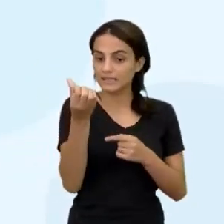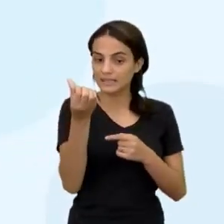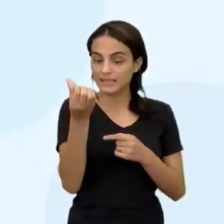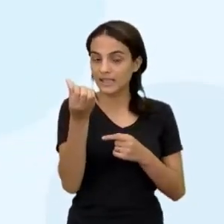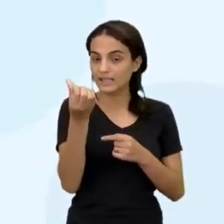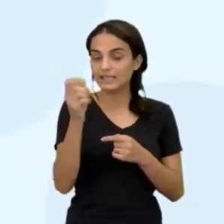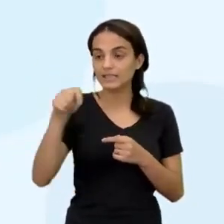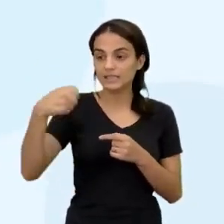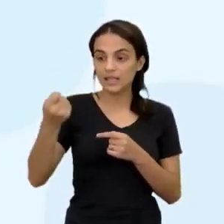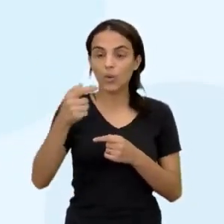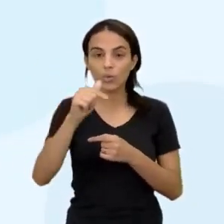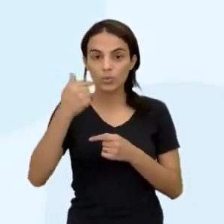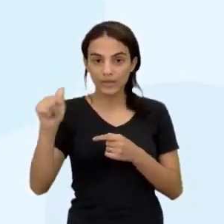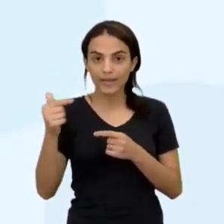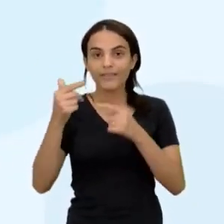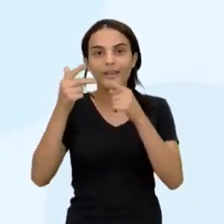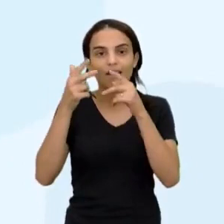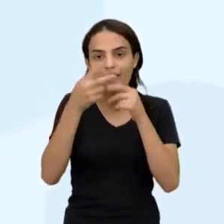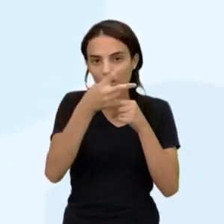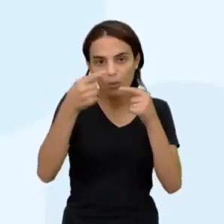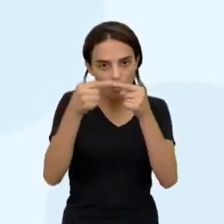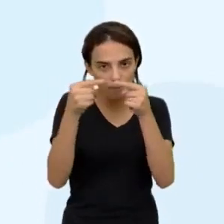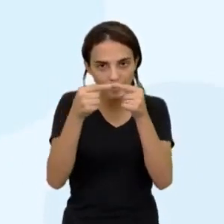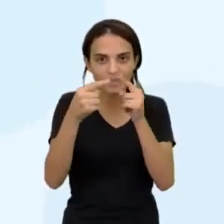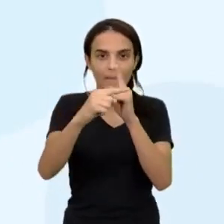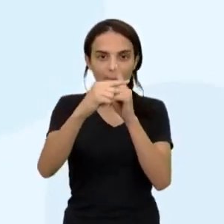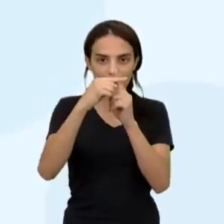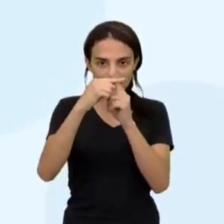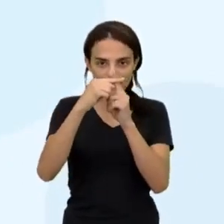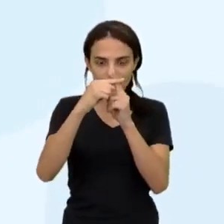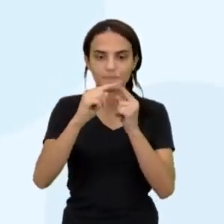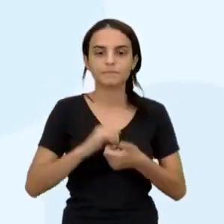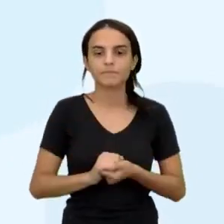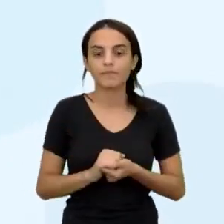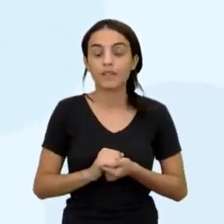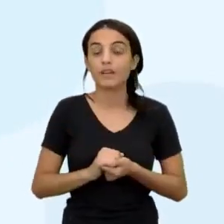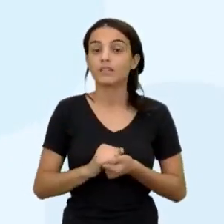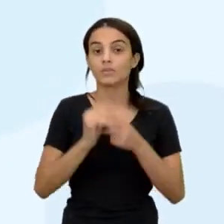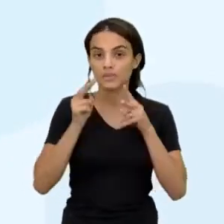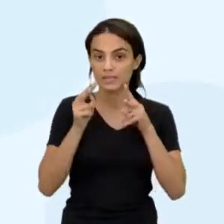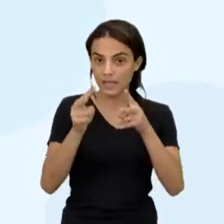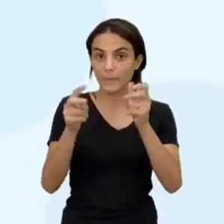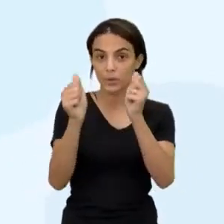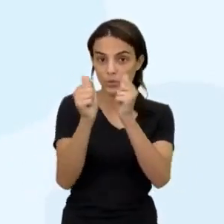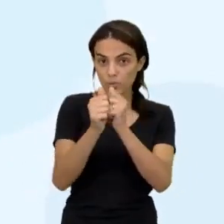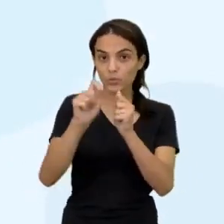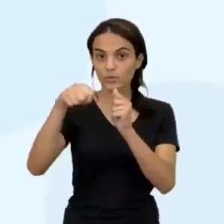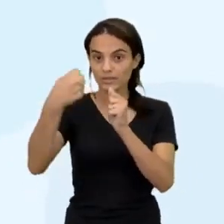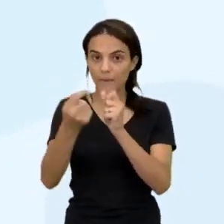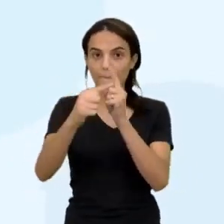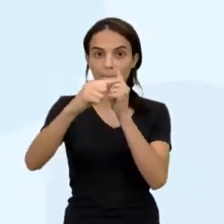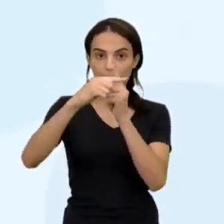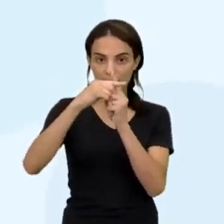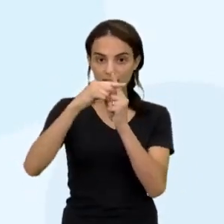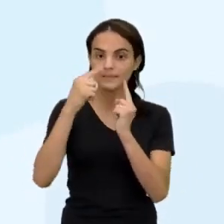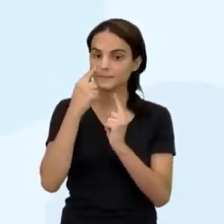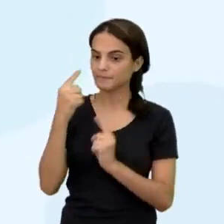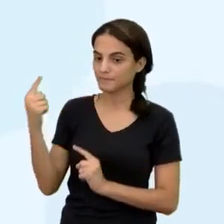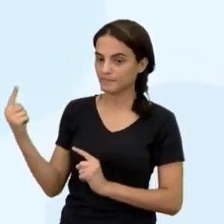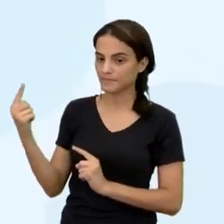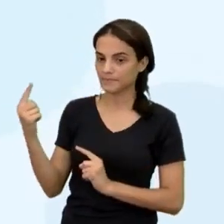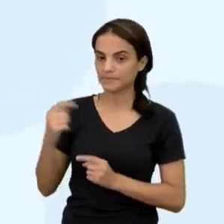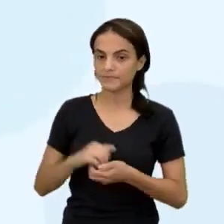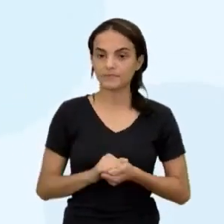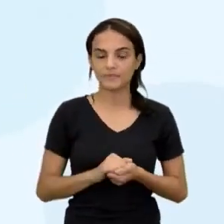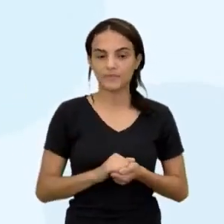sinal é porque ele é mais, ele é positivo. Então, a gente tem que baixar sempre com o seu sinal. Os números aqui, as letras sempre têm o seu